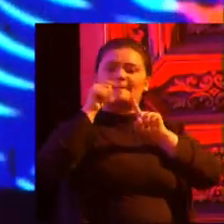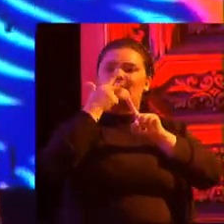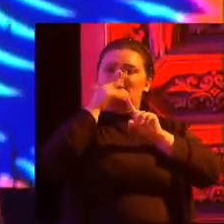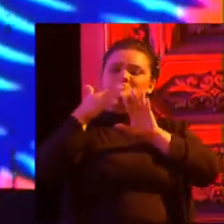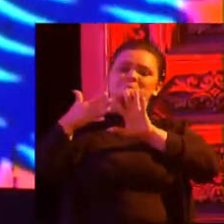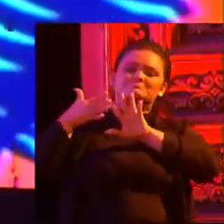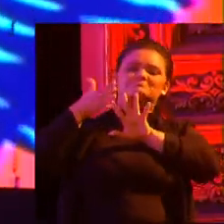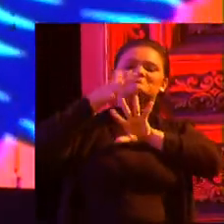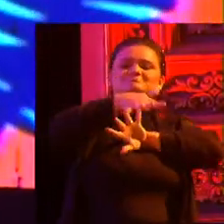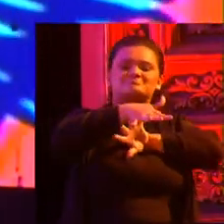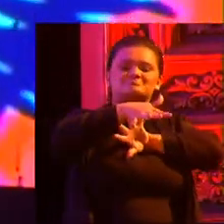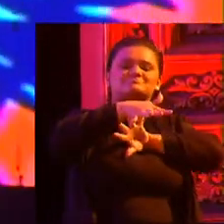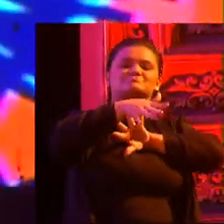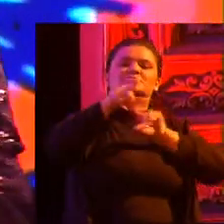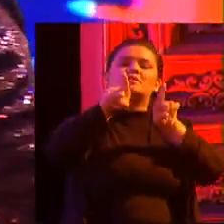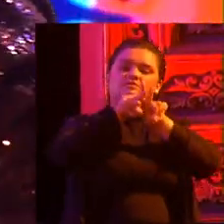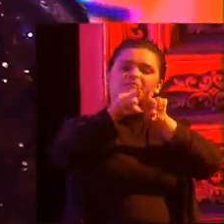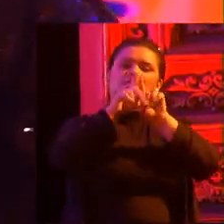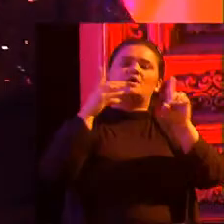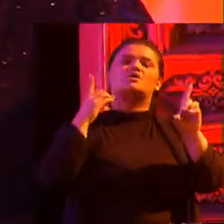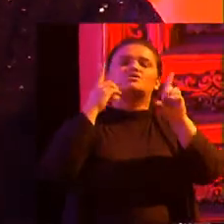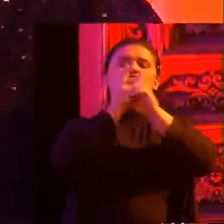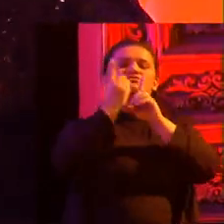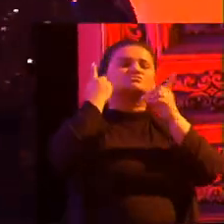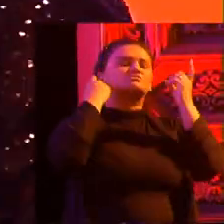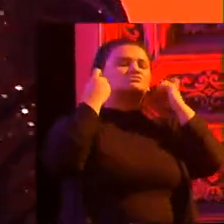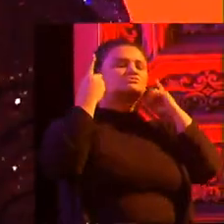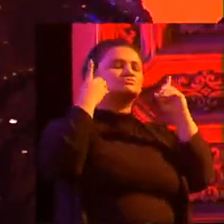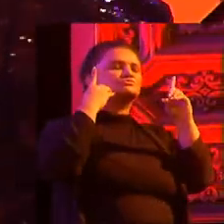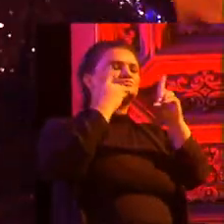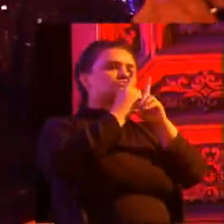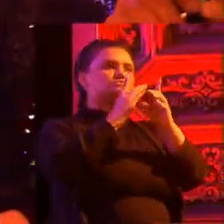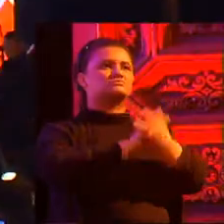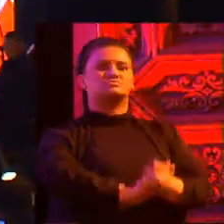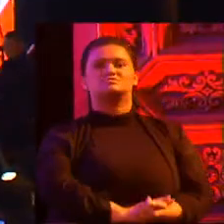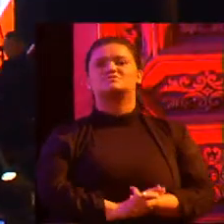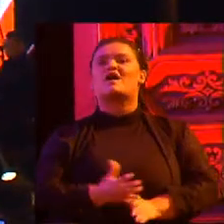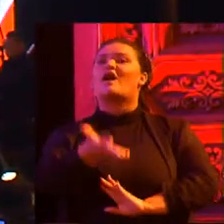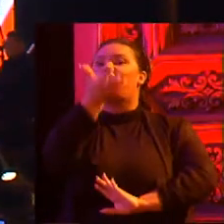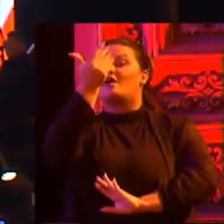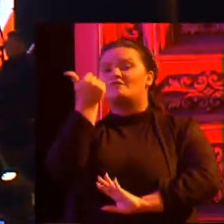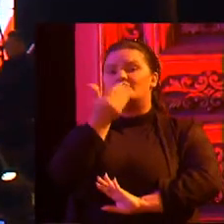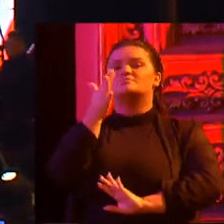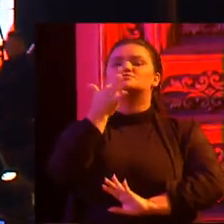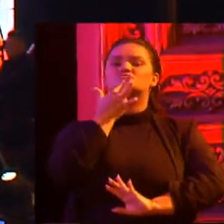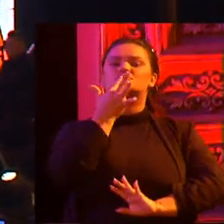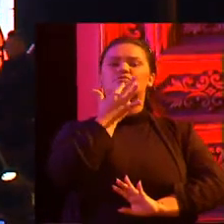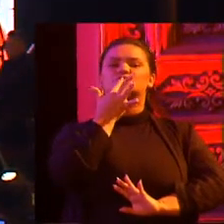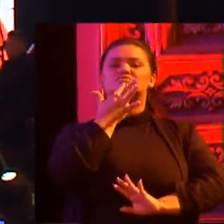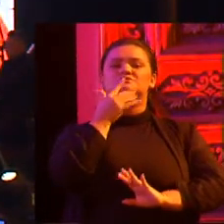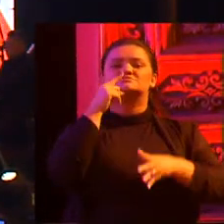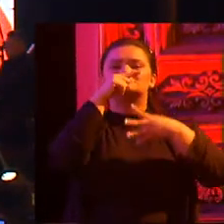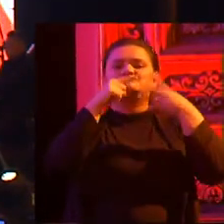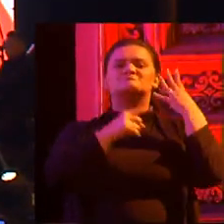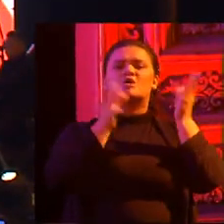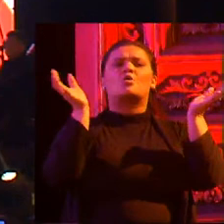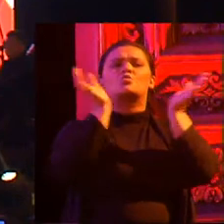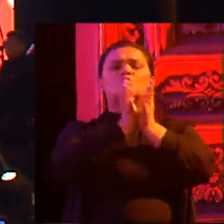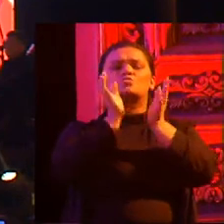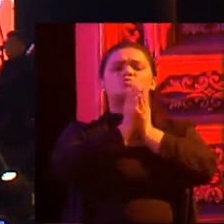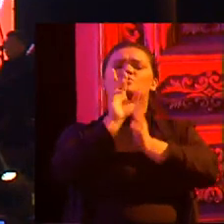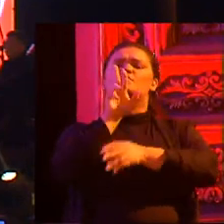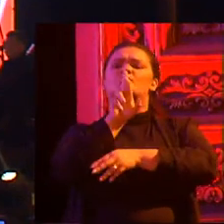de fronteiras e o encontro de sonoridades. Vamos então conhecer os indicados na categoria